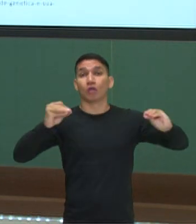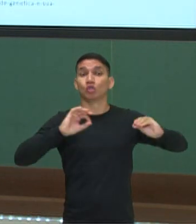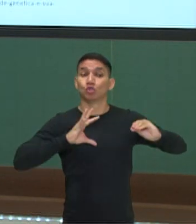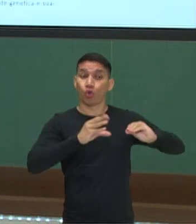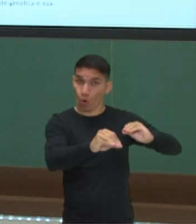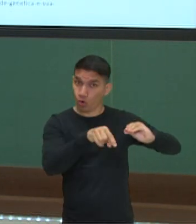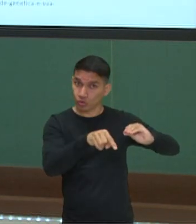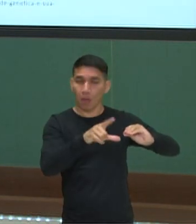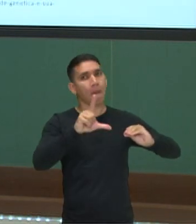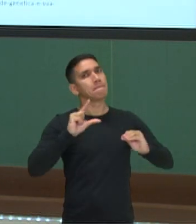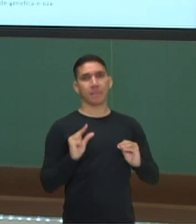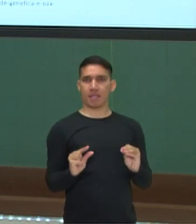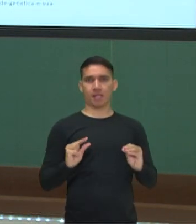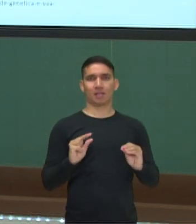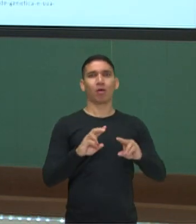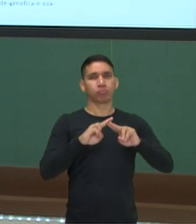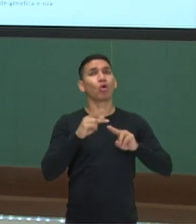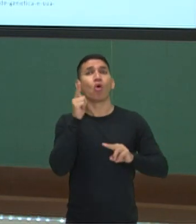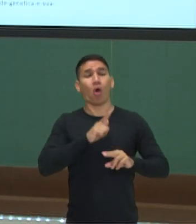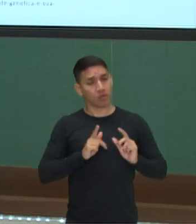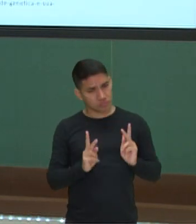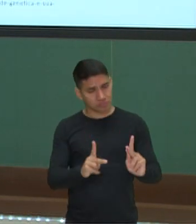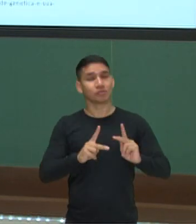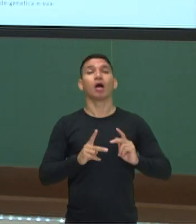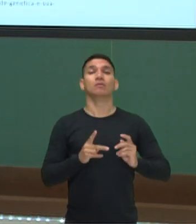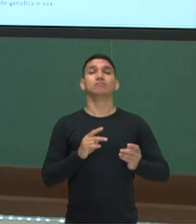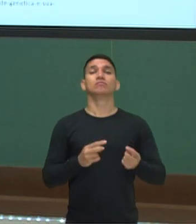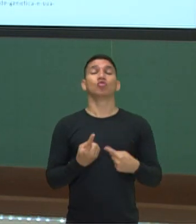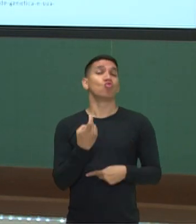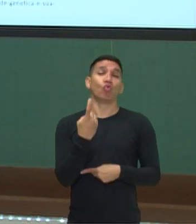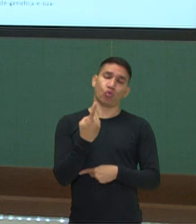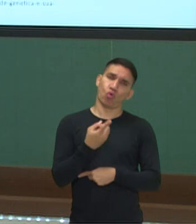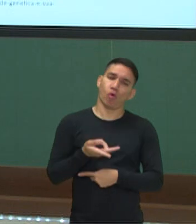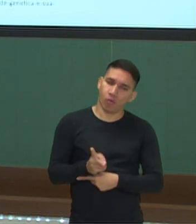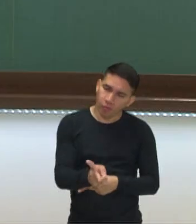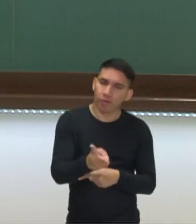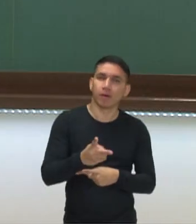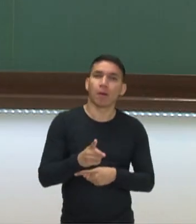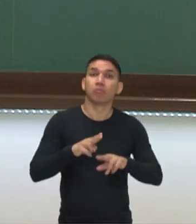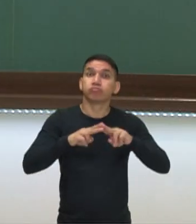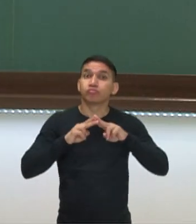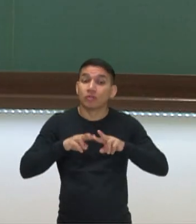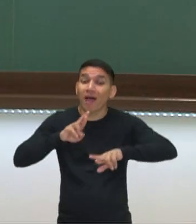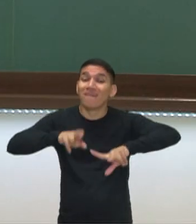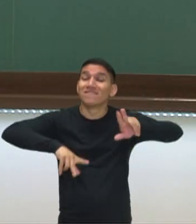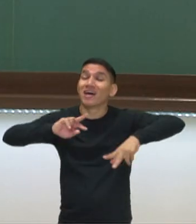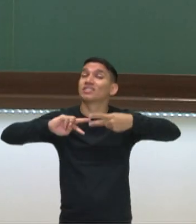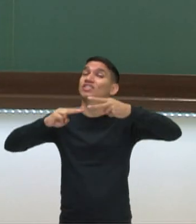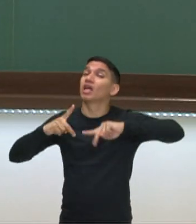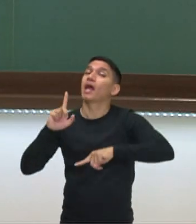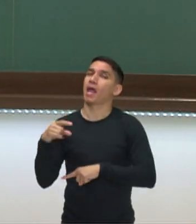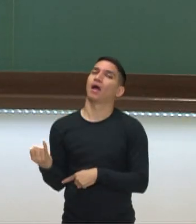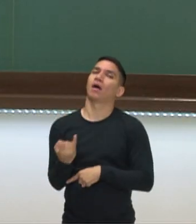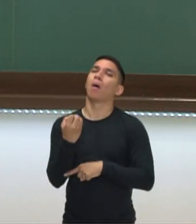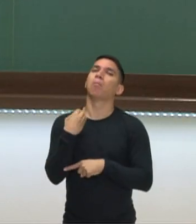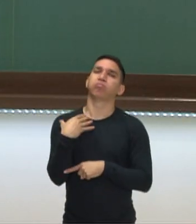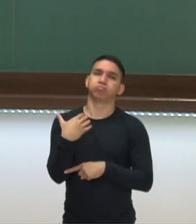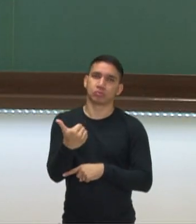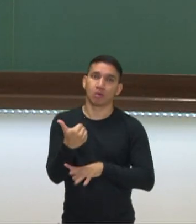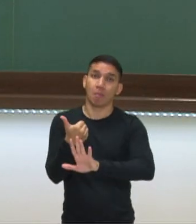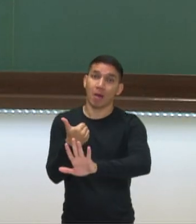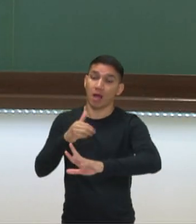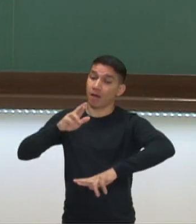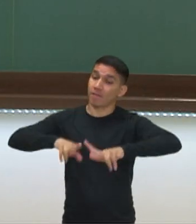a variabilidade genética é algo importante, é algo positivo. Só que essa variabilidade genética ela não